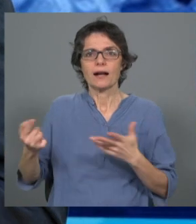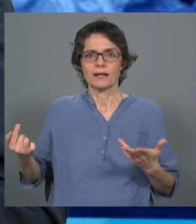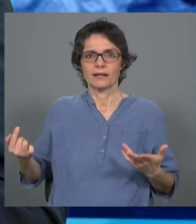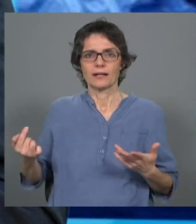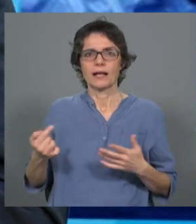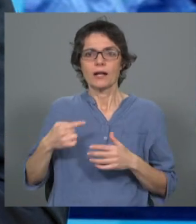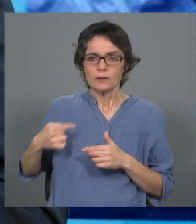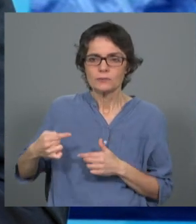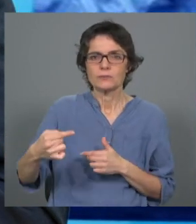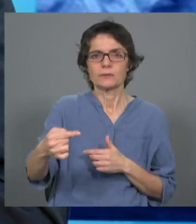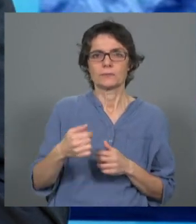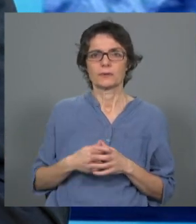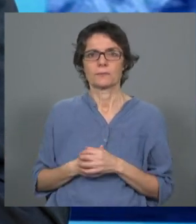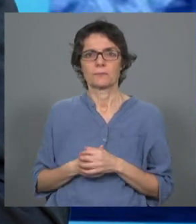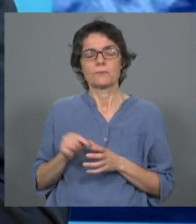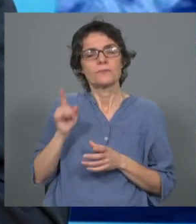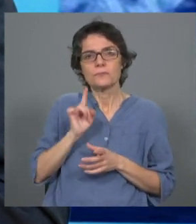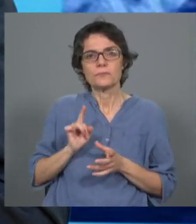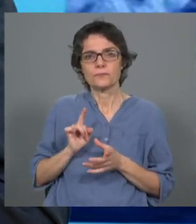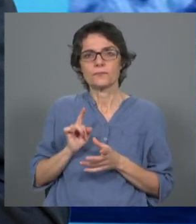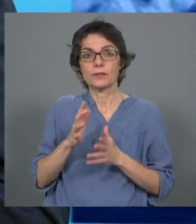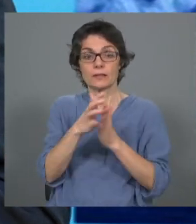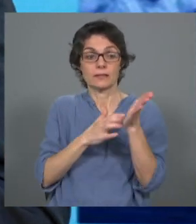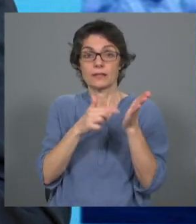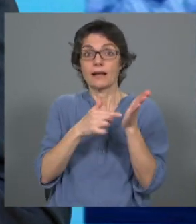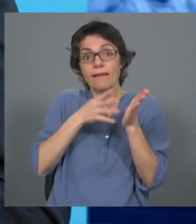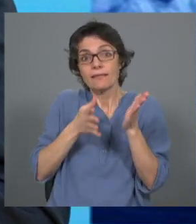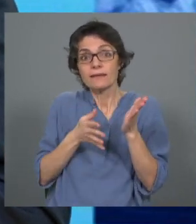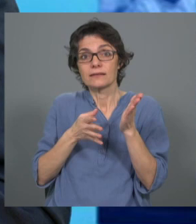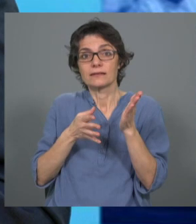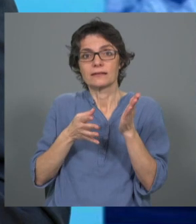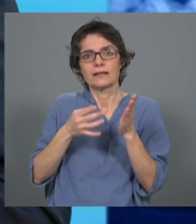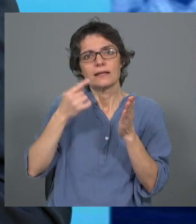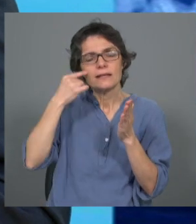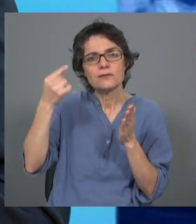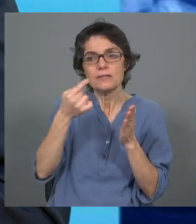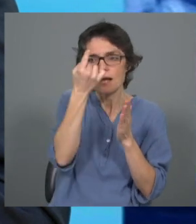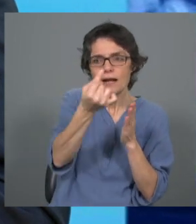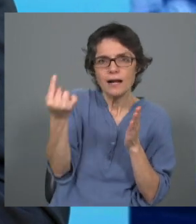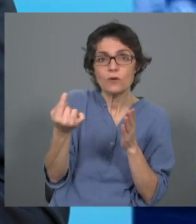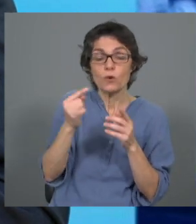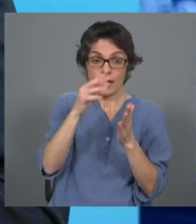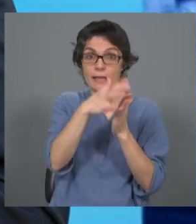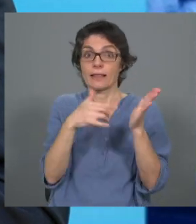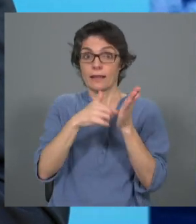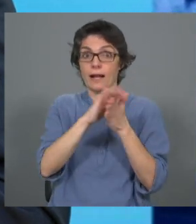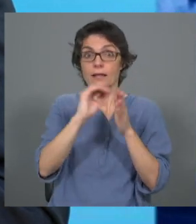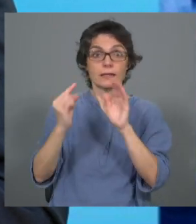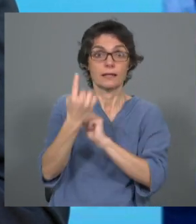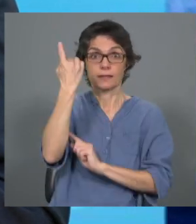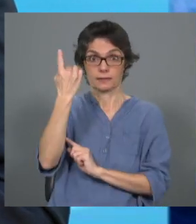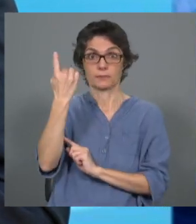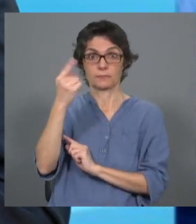E por isso esta nota pastoral torna-se ainda mais importante, porque é a primeira também,